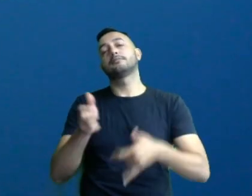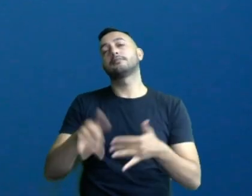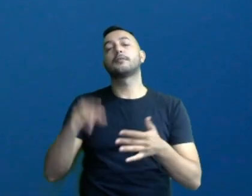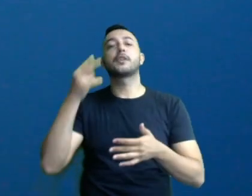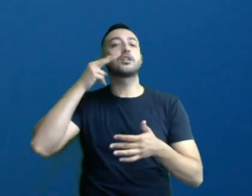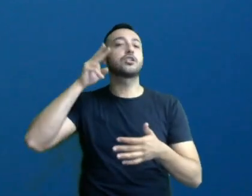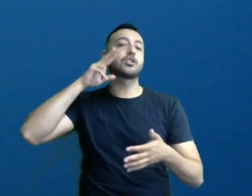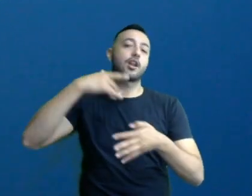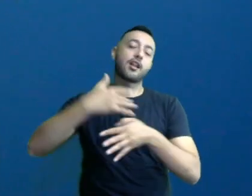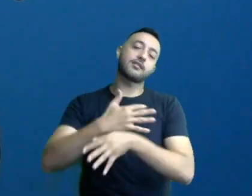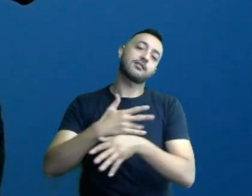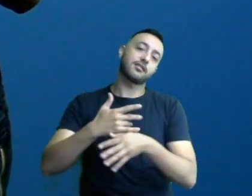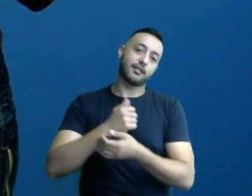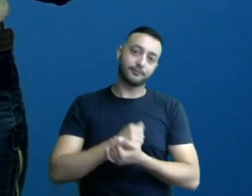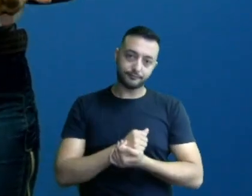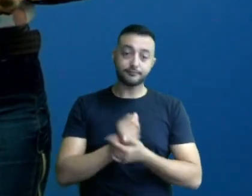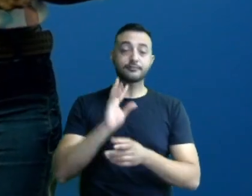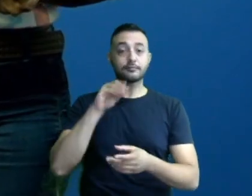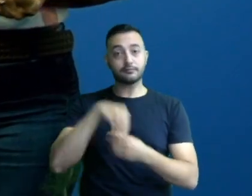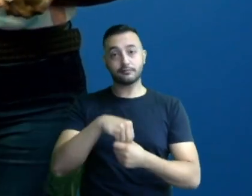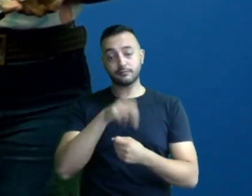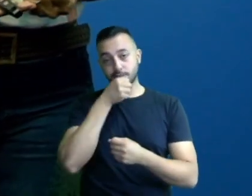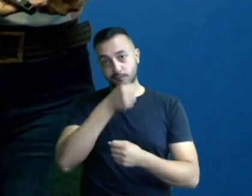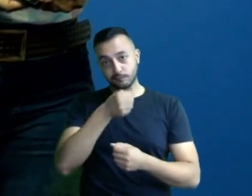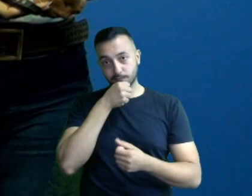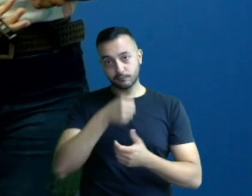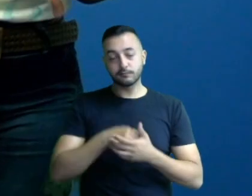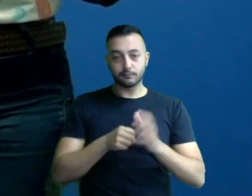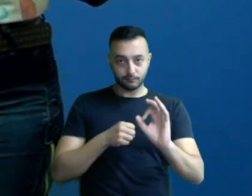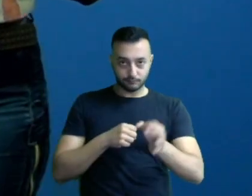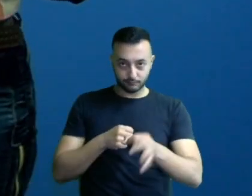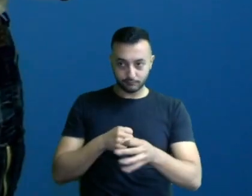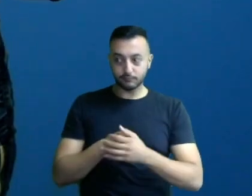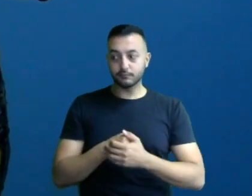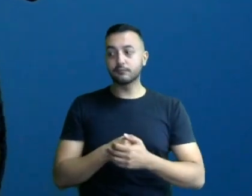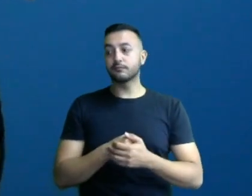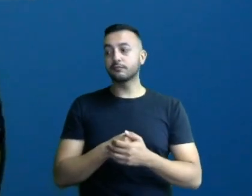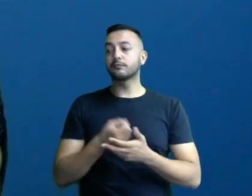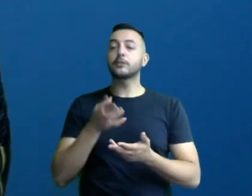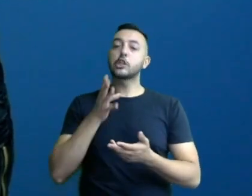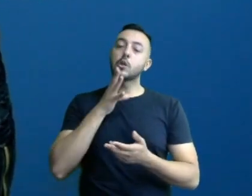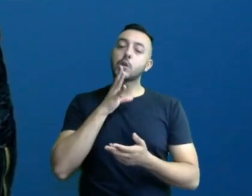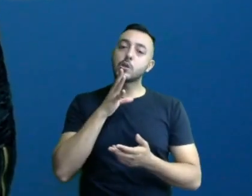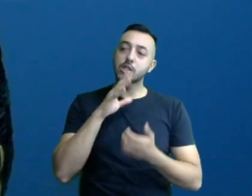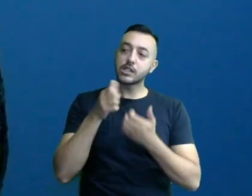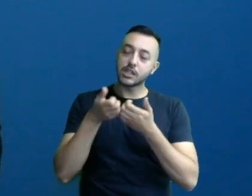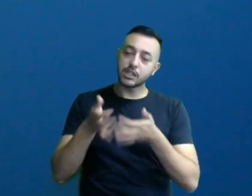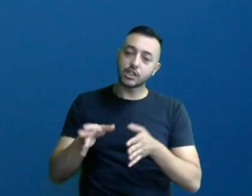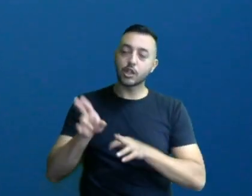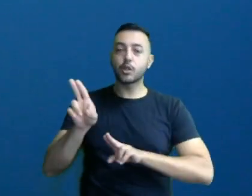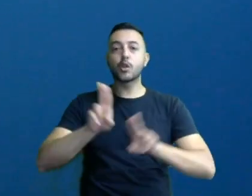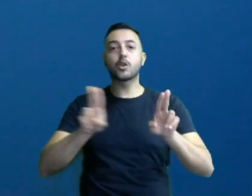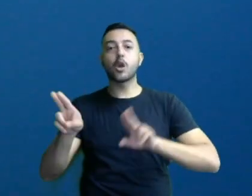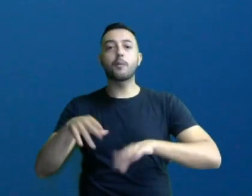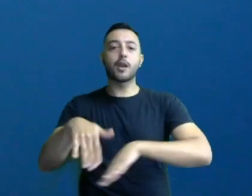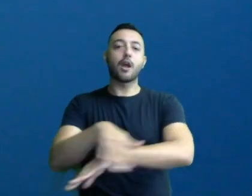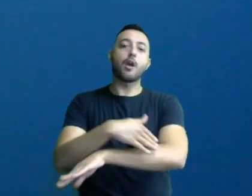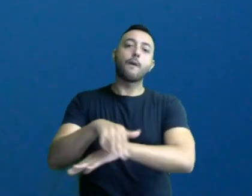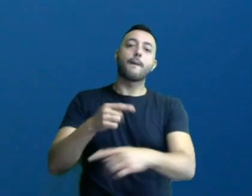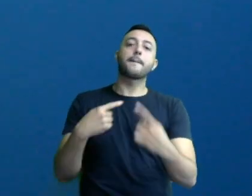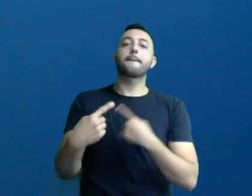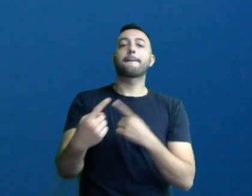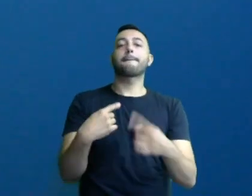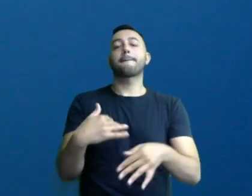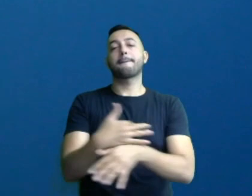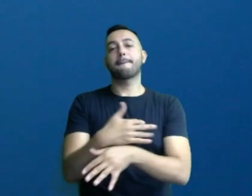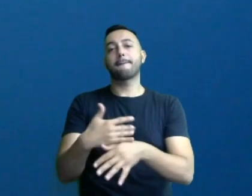a história da nossa cidade dentro dessa reportagem, tá certo? Conhecer as origens dos nomes de algumas ruas e avenidas